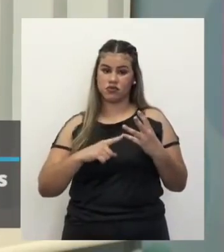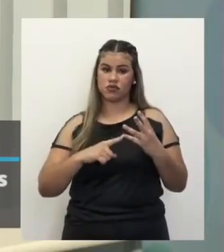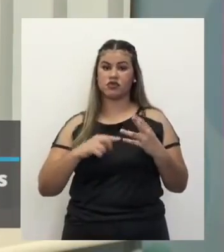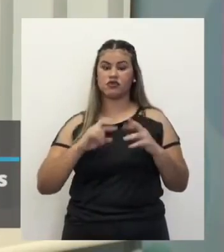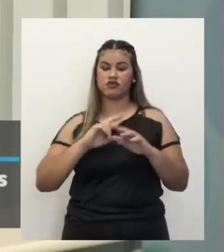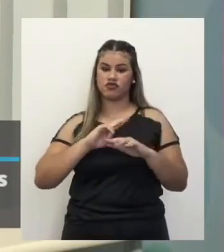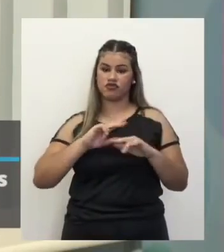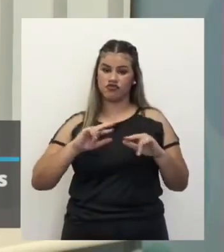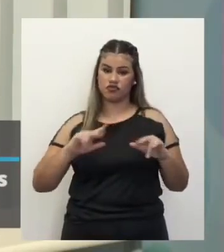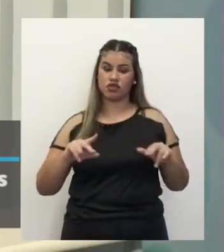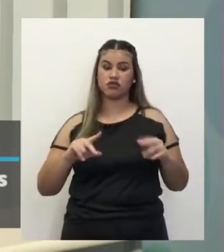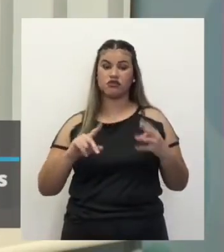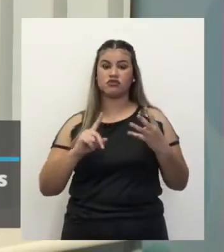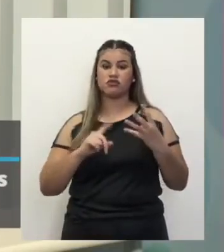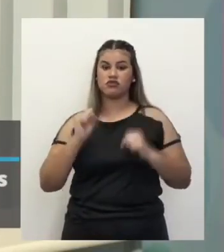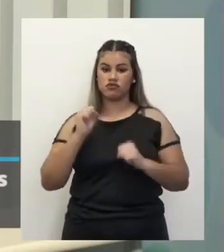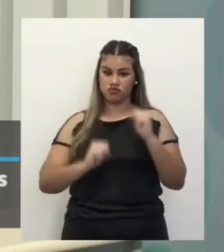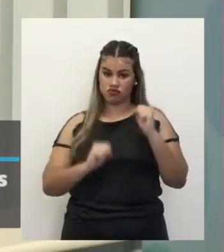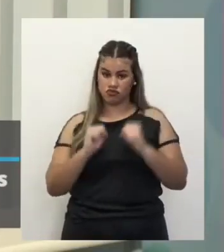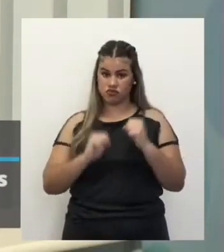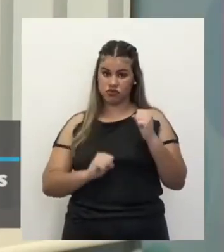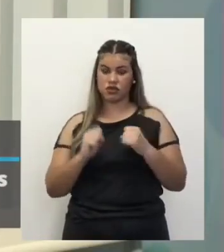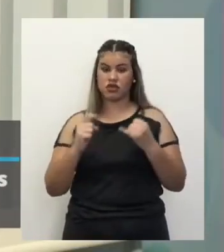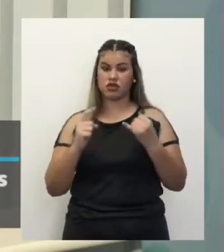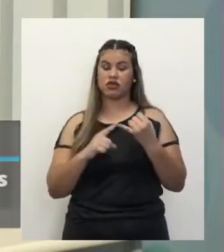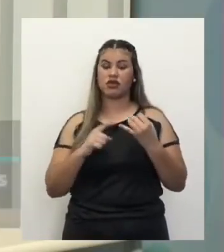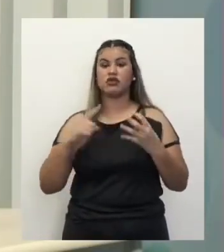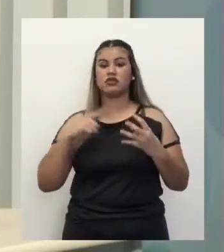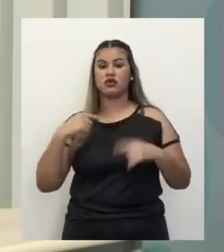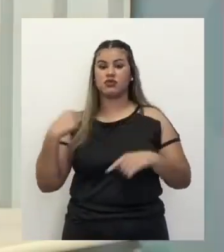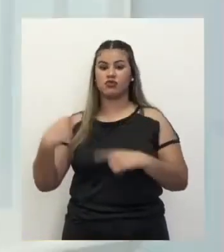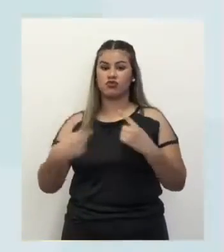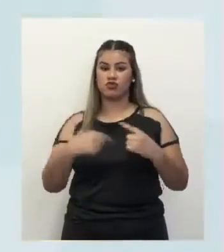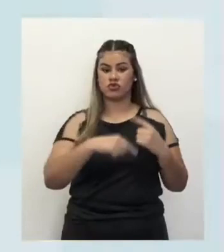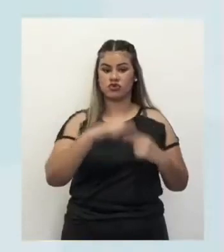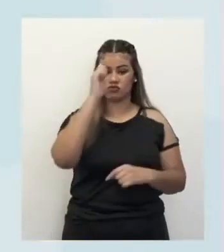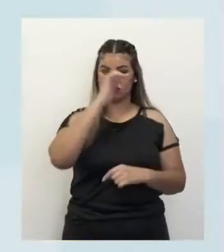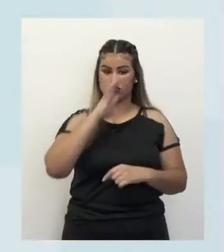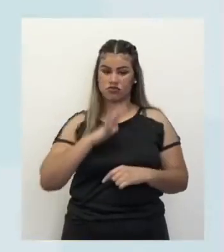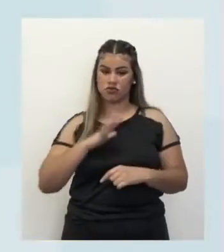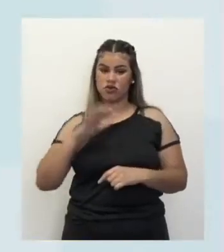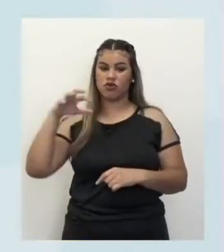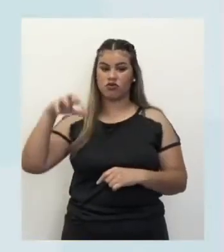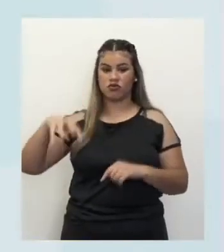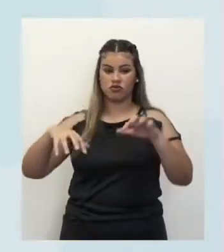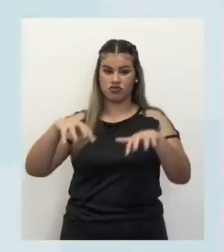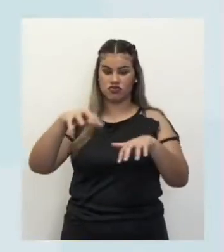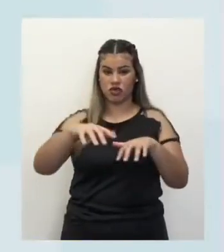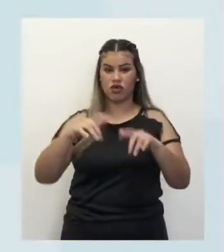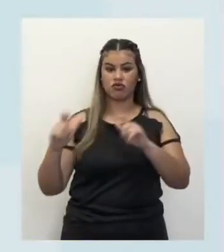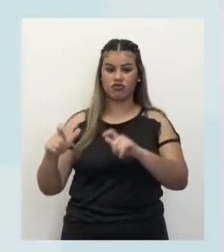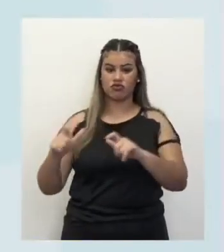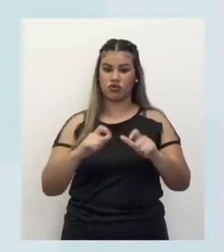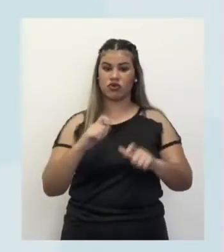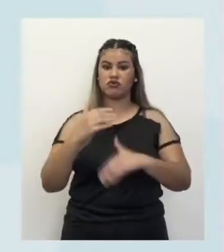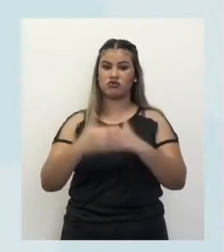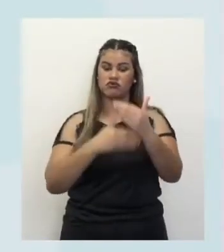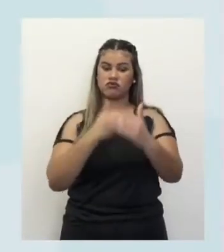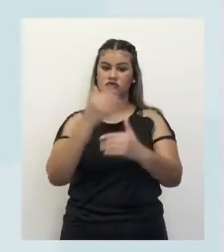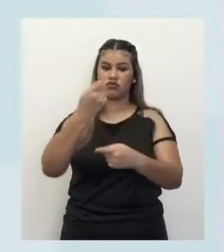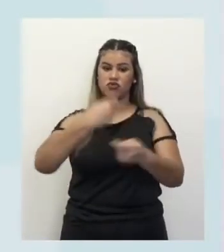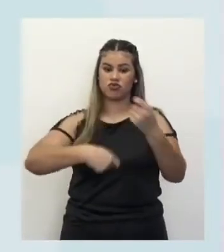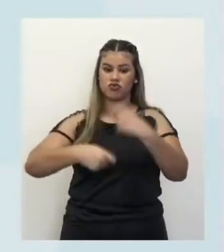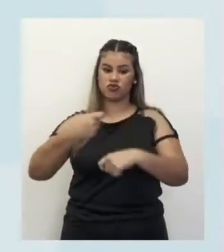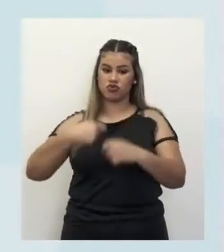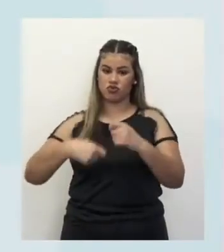dinâmica, a gente pode destacar a questão das políticas nacional, regional e local de desenvolvimento econômico, né?